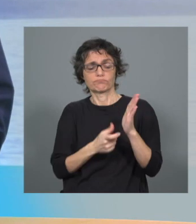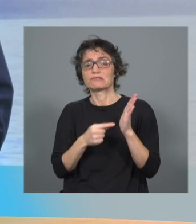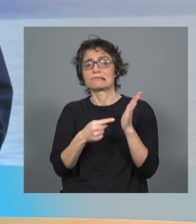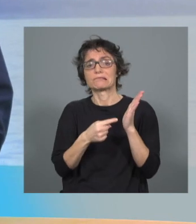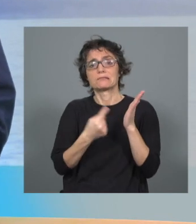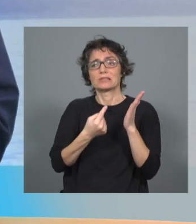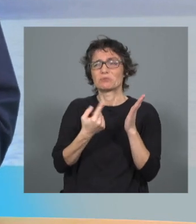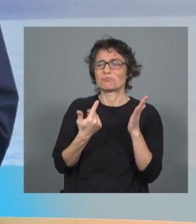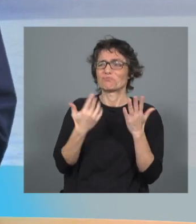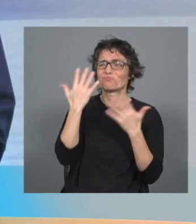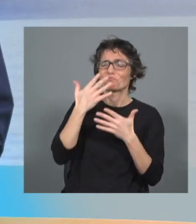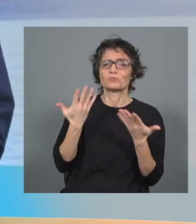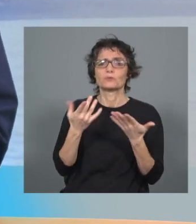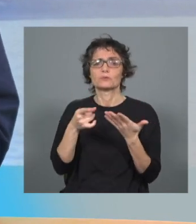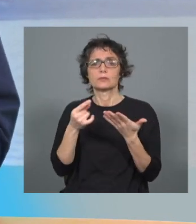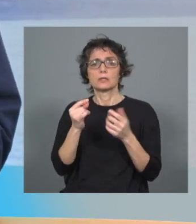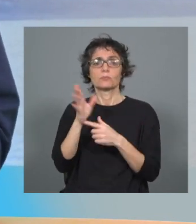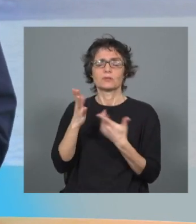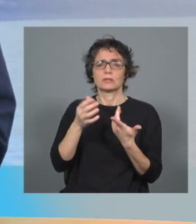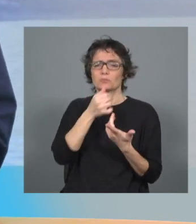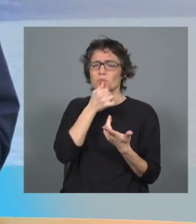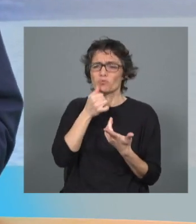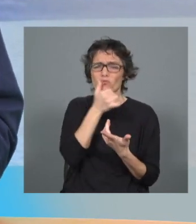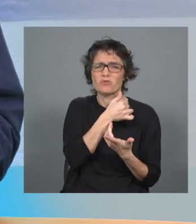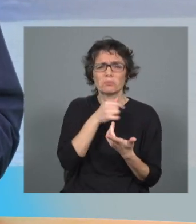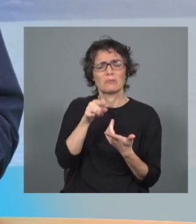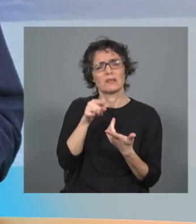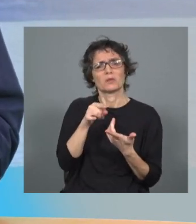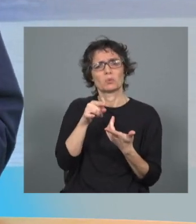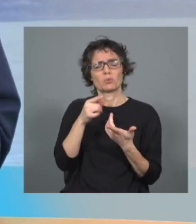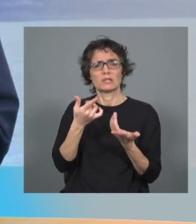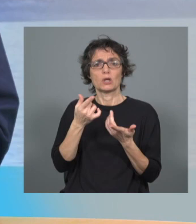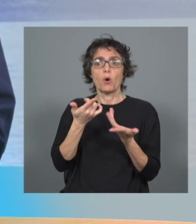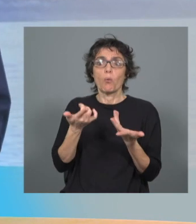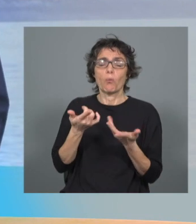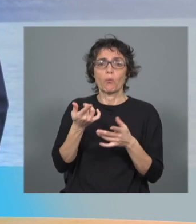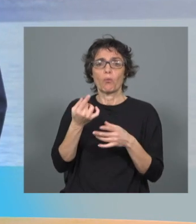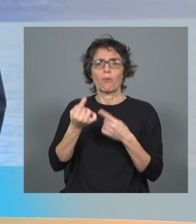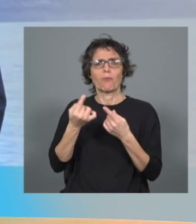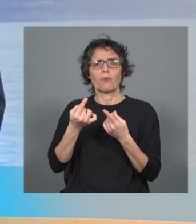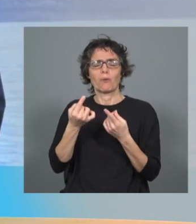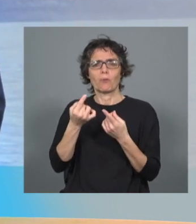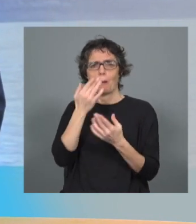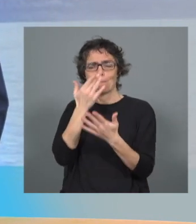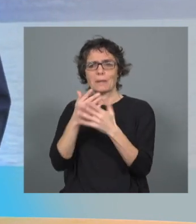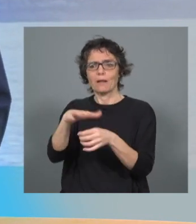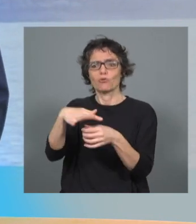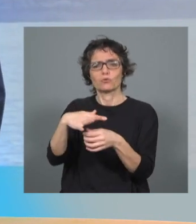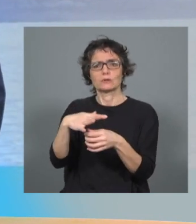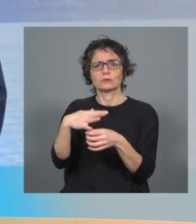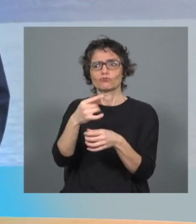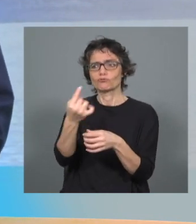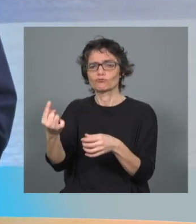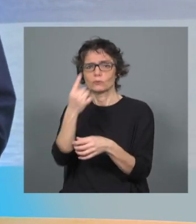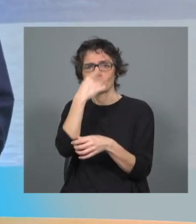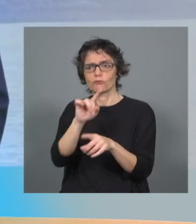em particular que analisaram, a questão do sofrimento, da lesão permanente e grave, é como justificação